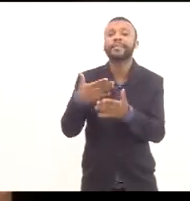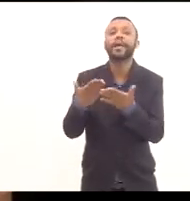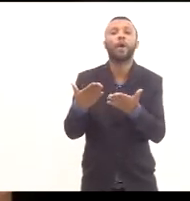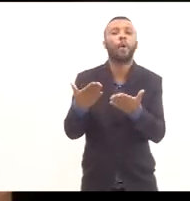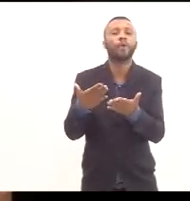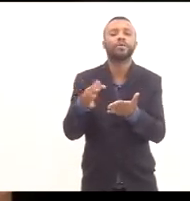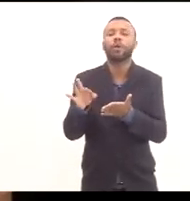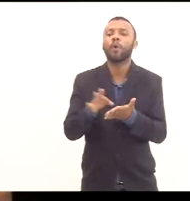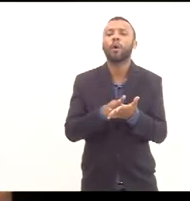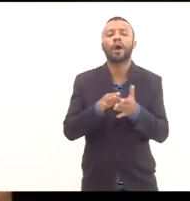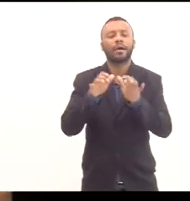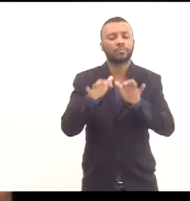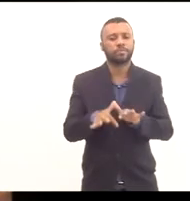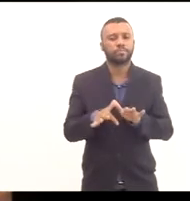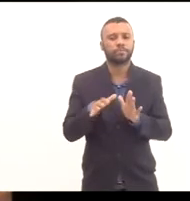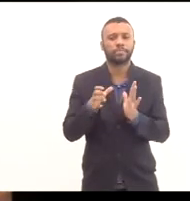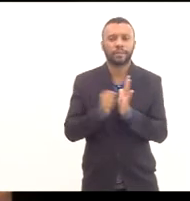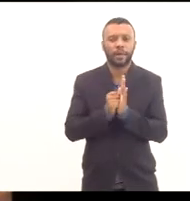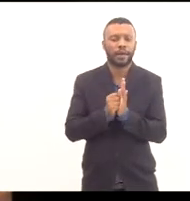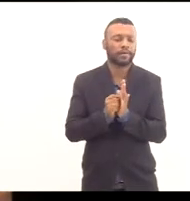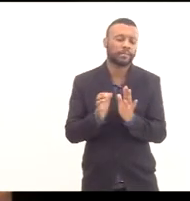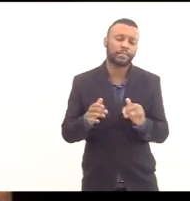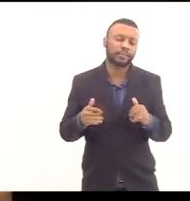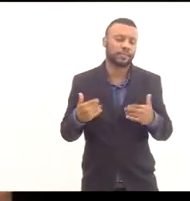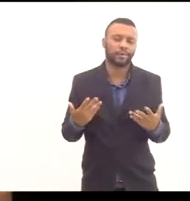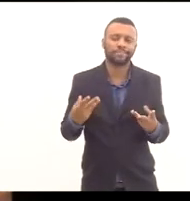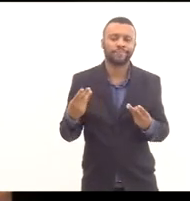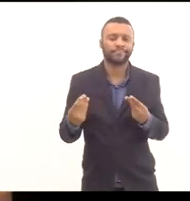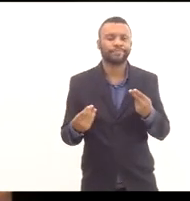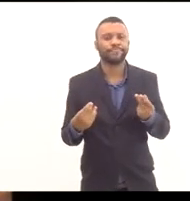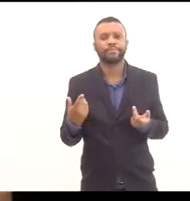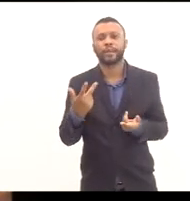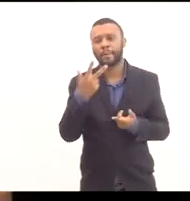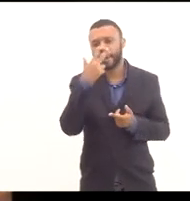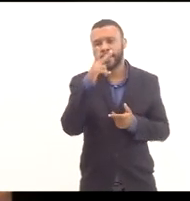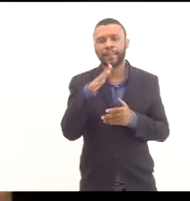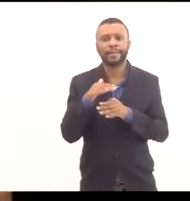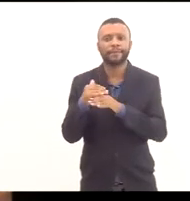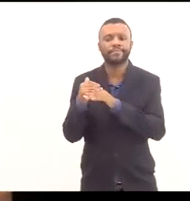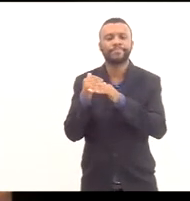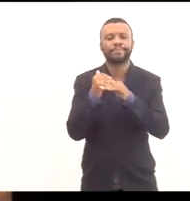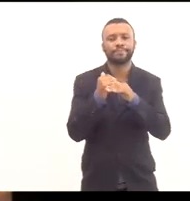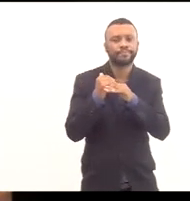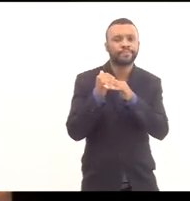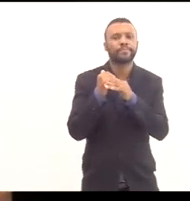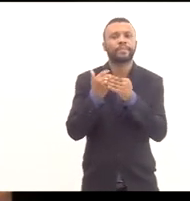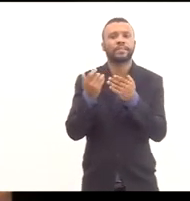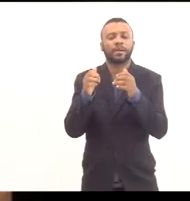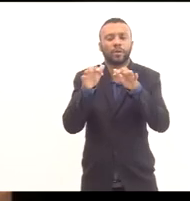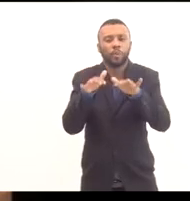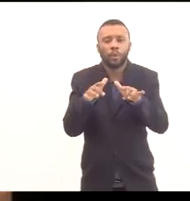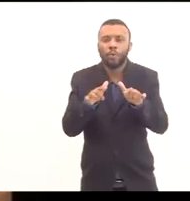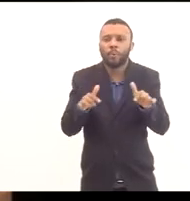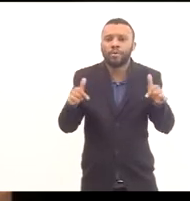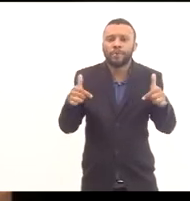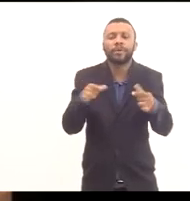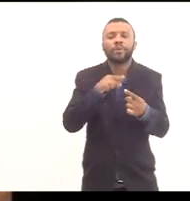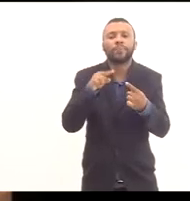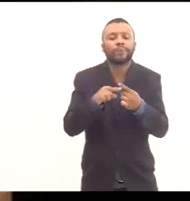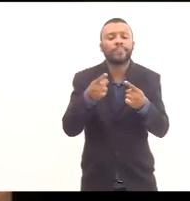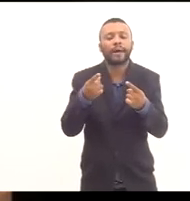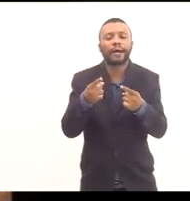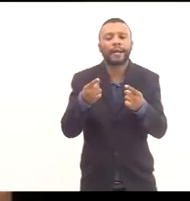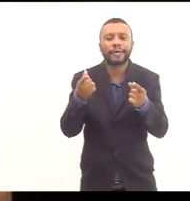hoje é esse cadastro Então é assim é essa unificação esse mutirão justamente pra zerar